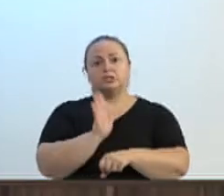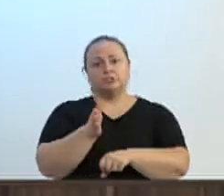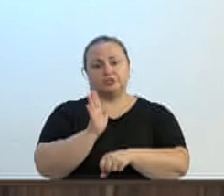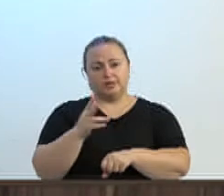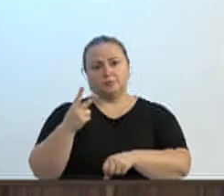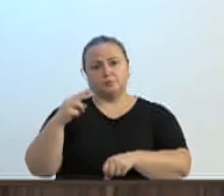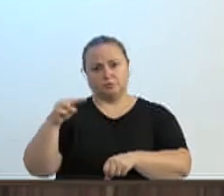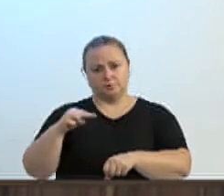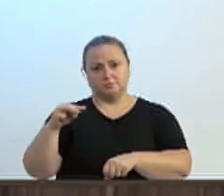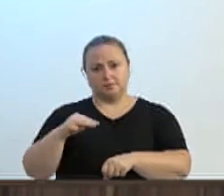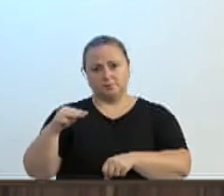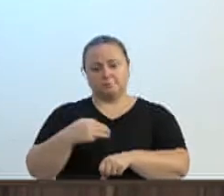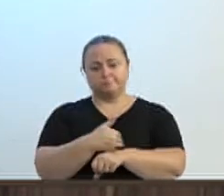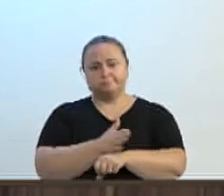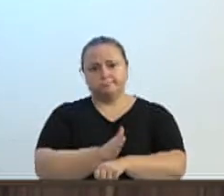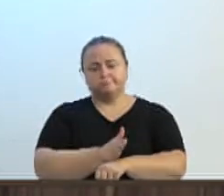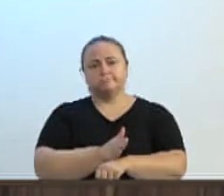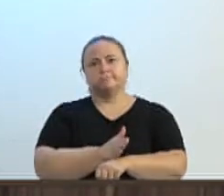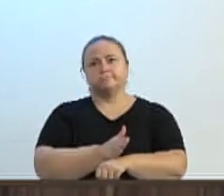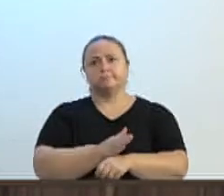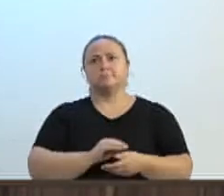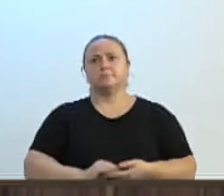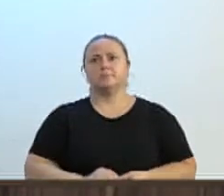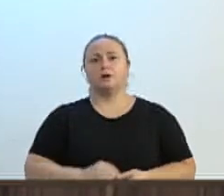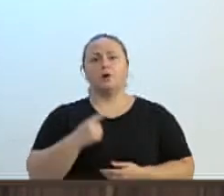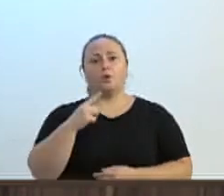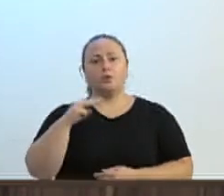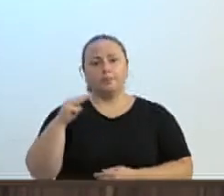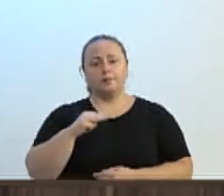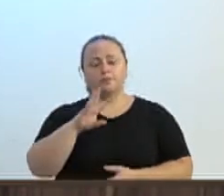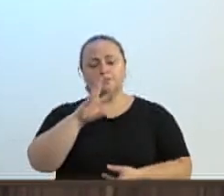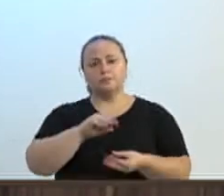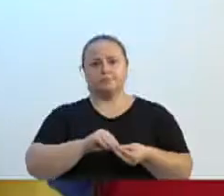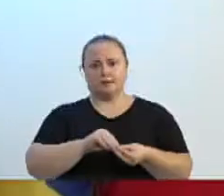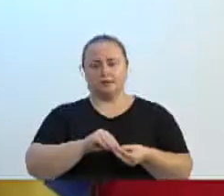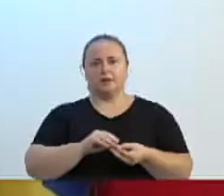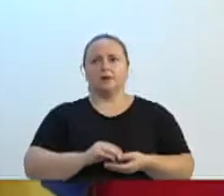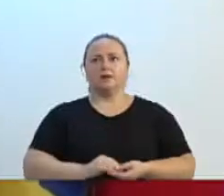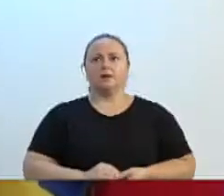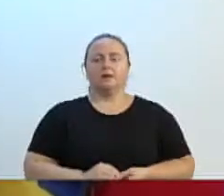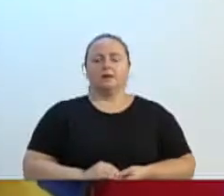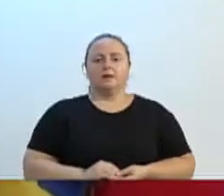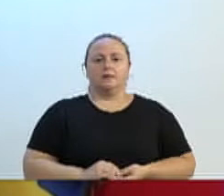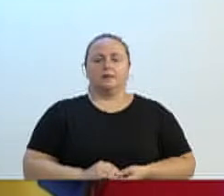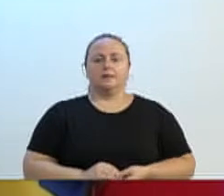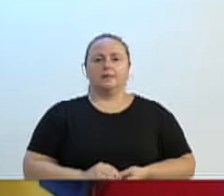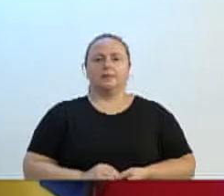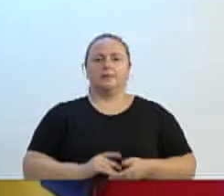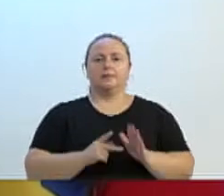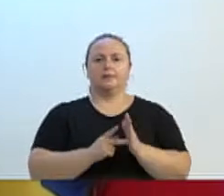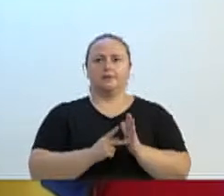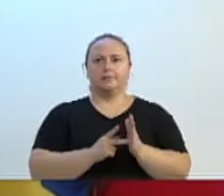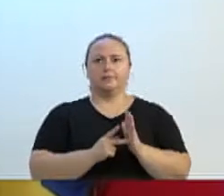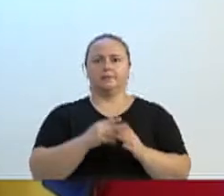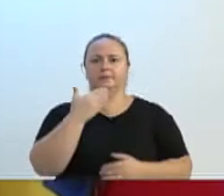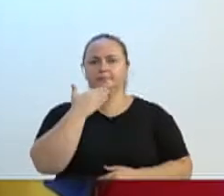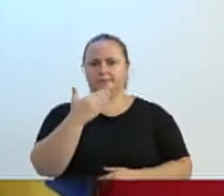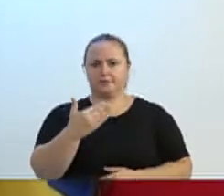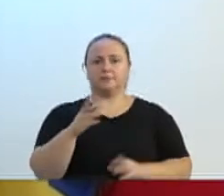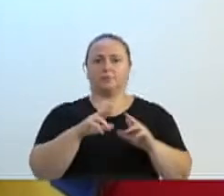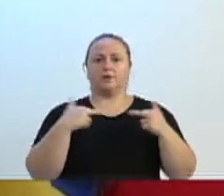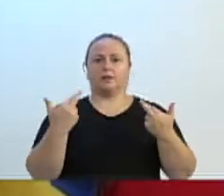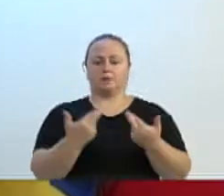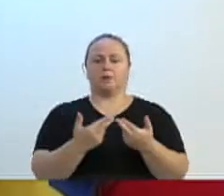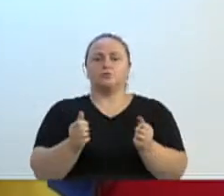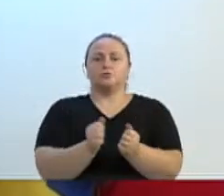2 minutos, além do minuto que eu tinha concedido, então só mais 1 minuto para concluir. O sindicato solicitou uma reunião com o